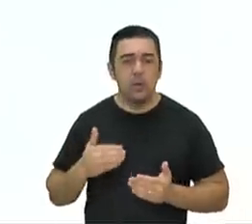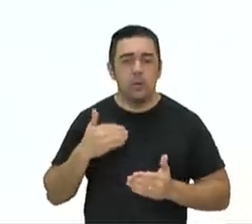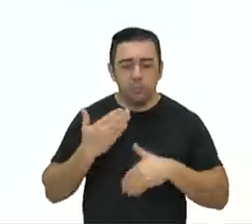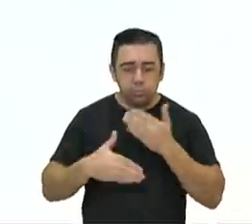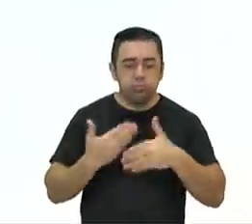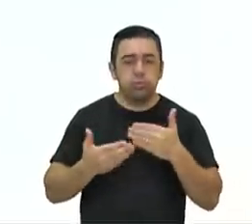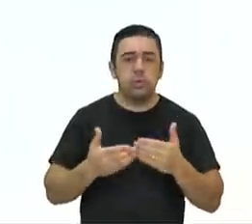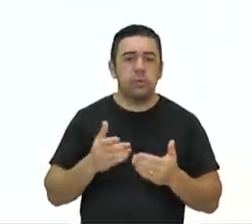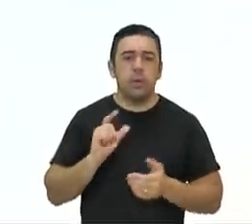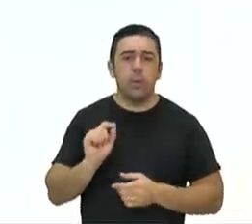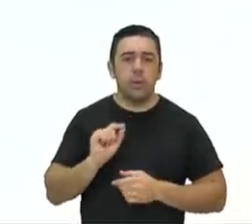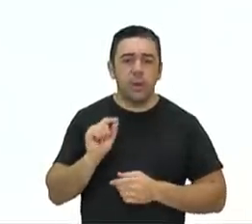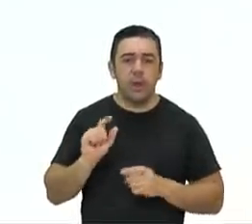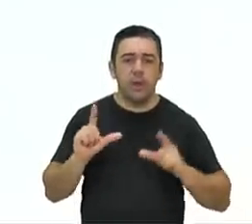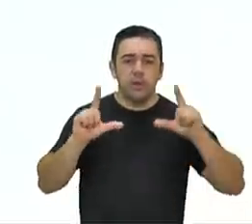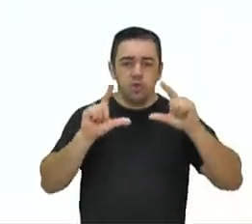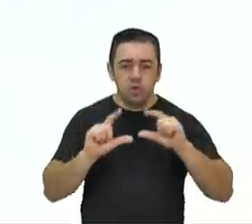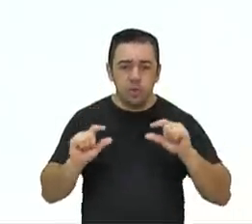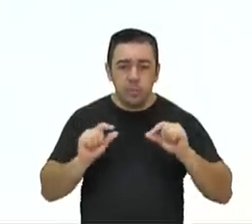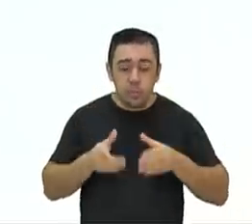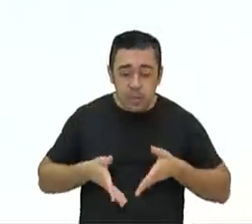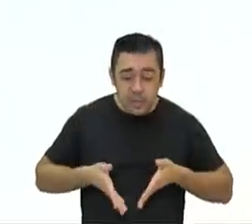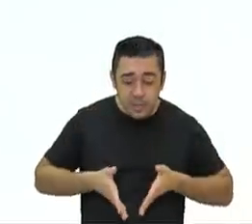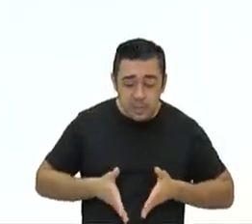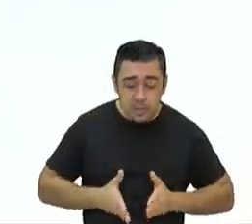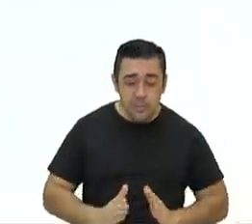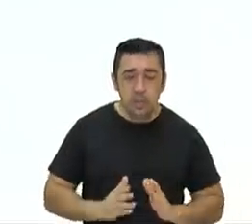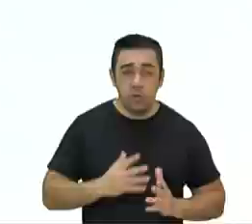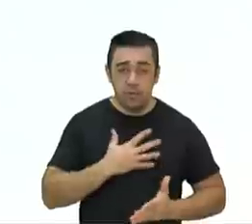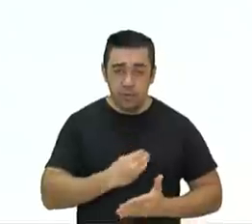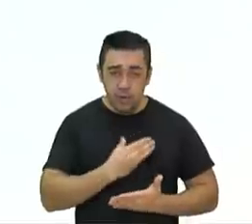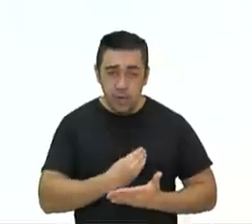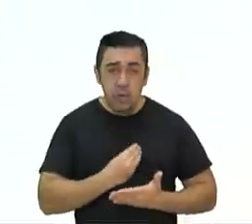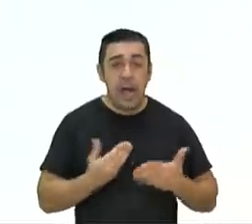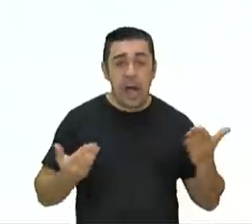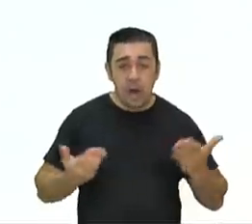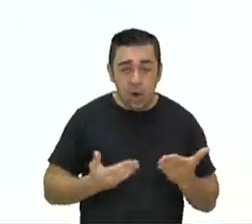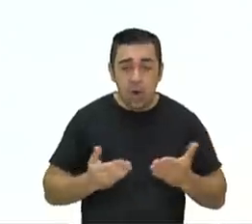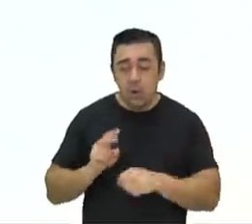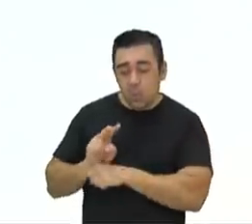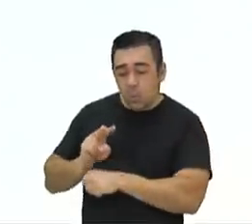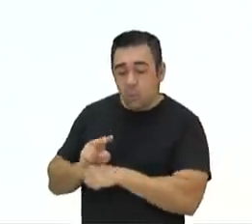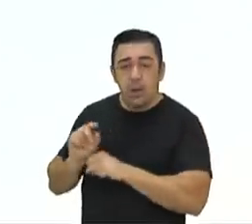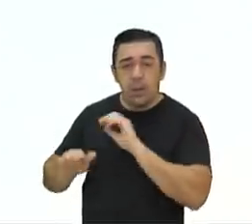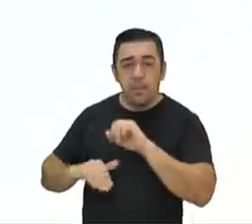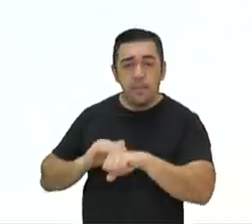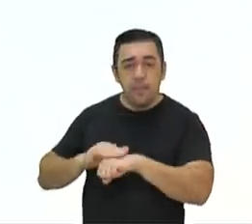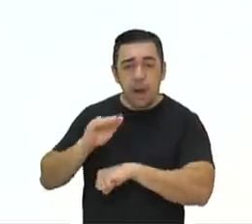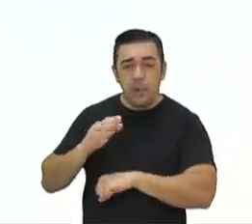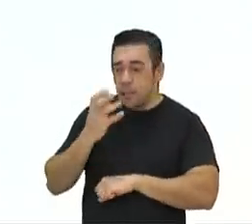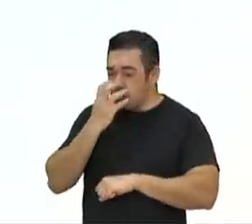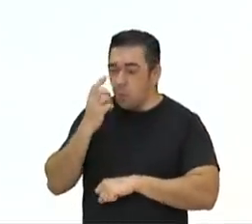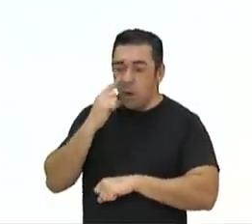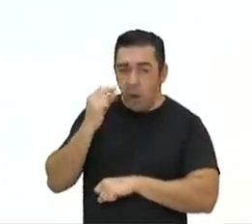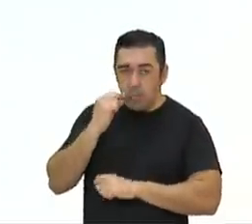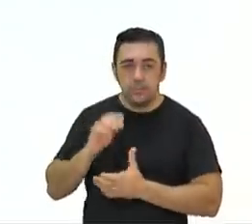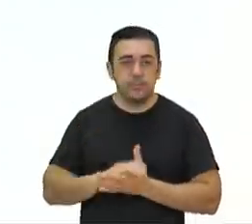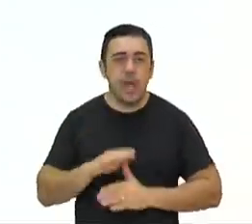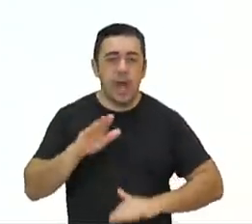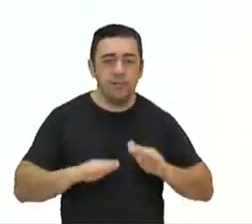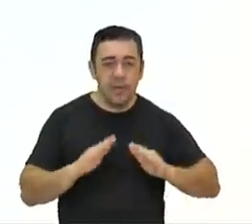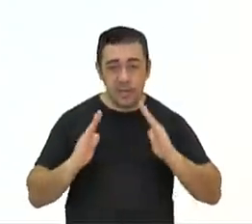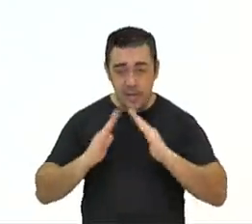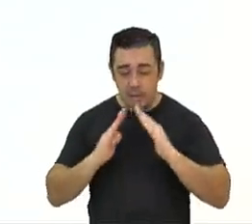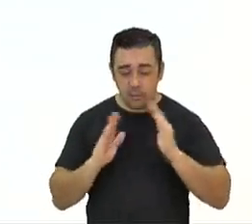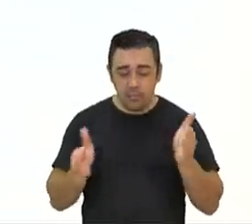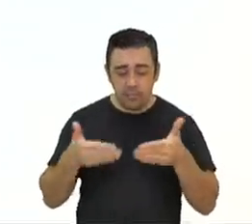a natalidade, as pessoas passam a cuidar mais de seus bichinhos de estimação. Mesmo quando estão trancados,